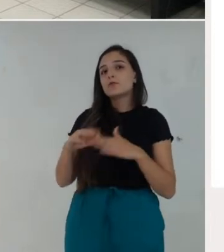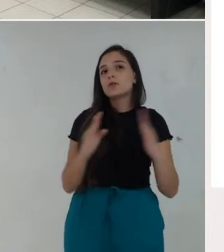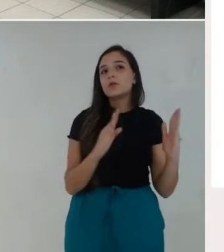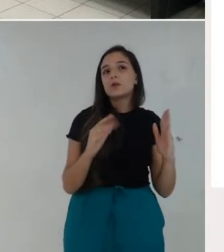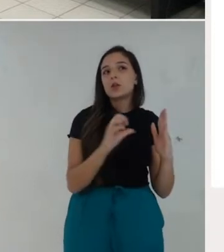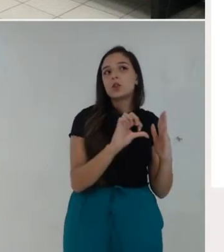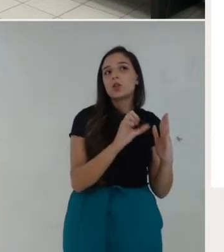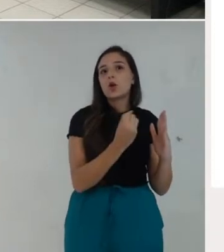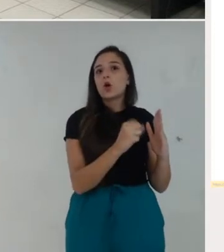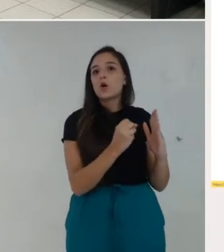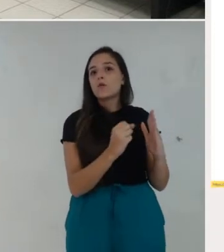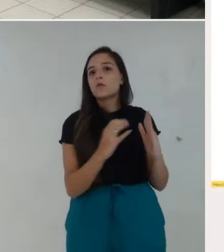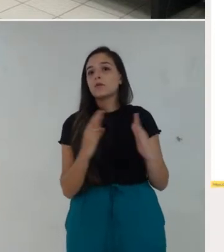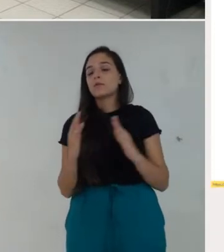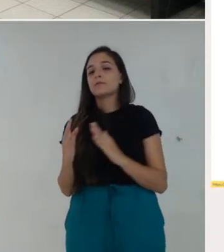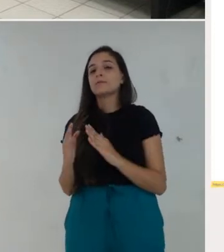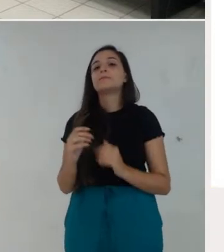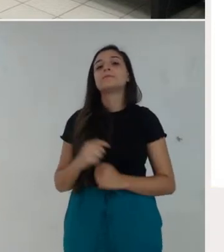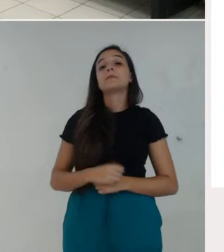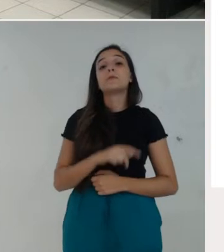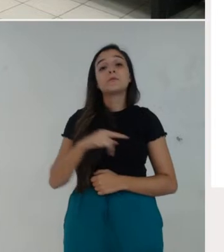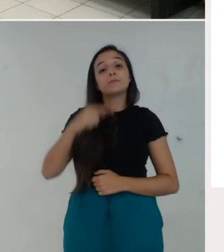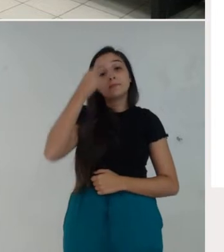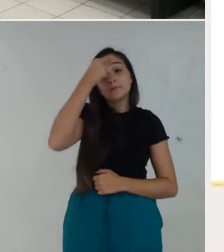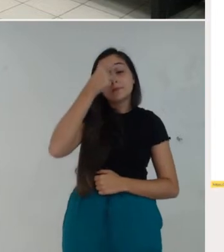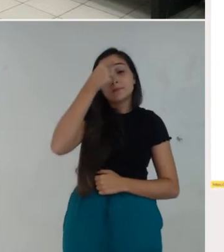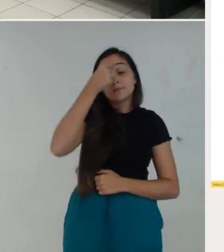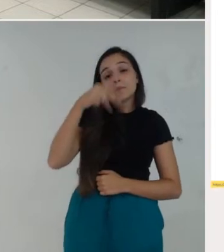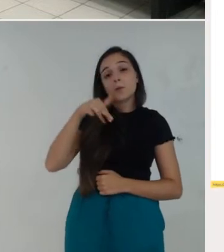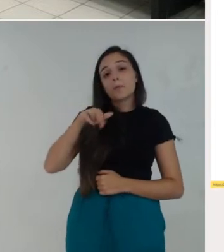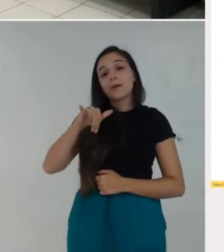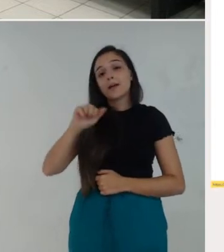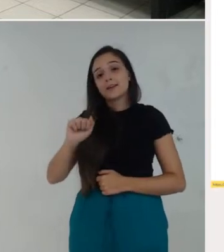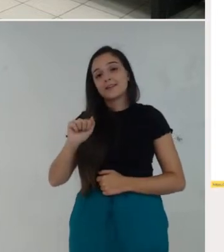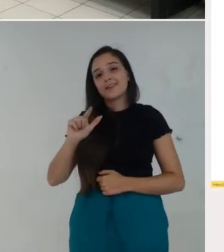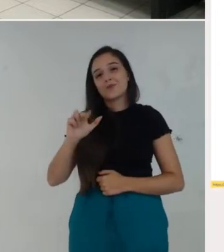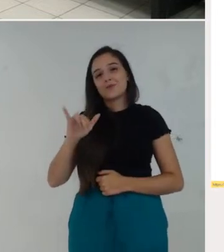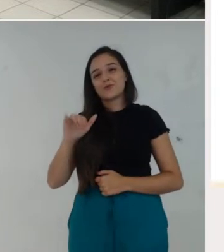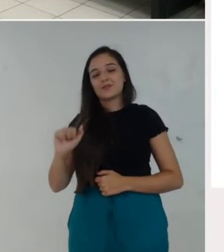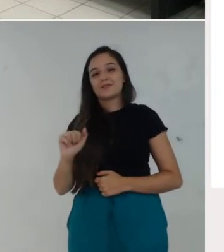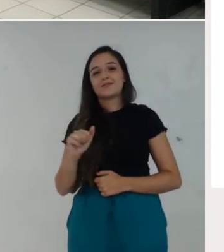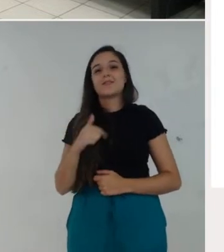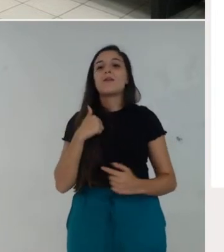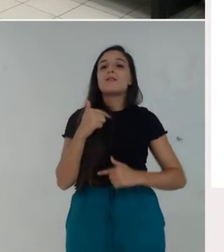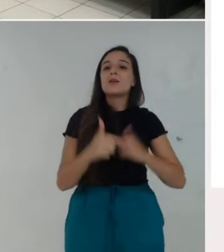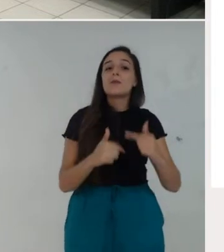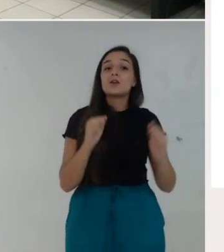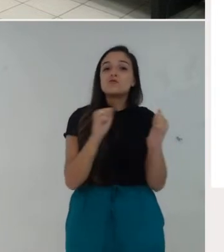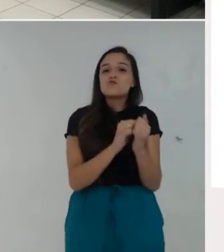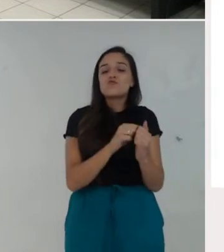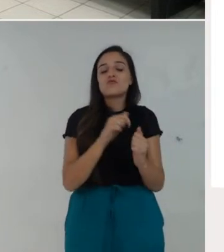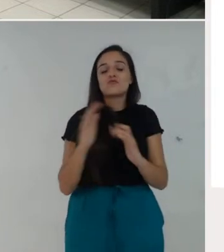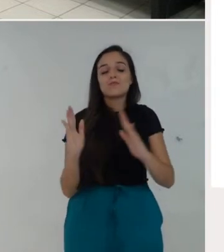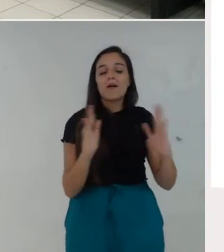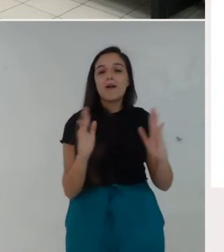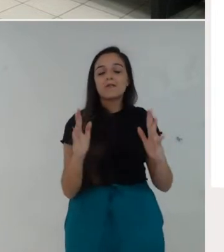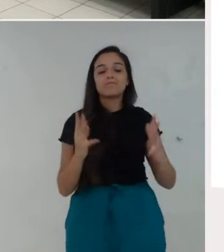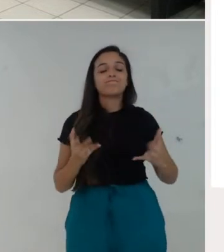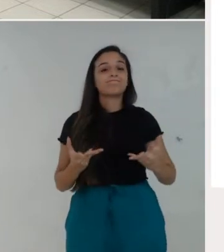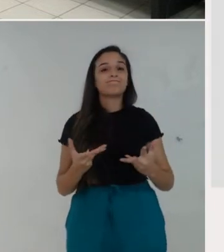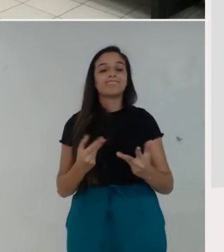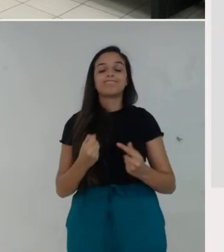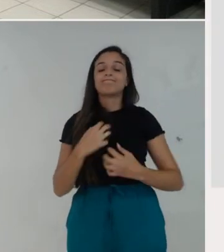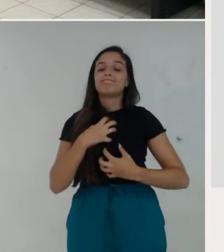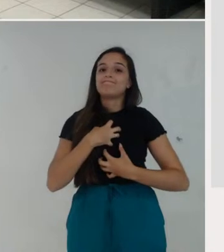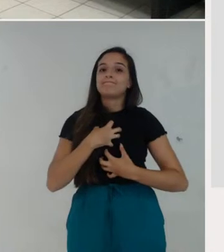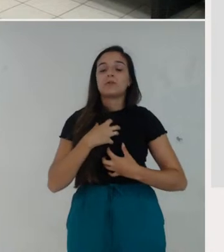até 2002. E foi muito, muito gratificante trabalhar com a Maria Lúcia na revista também.